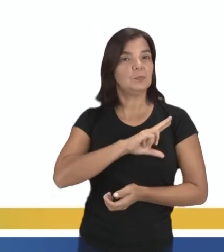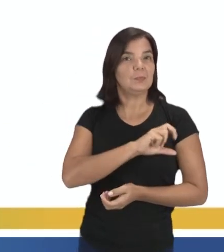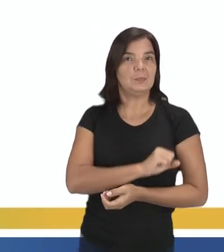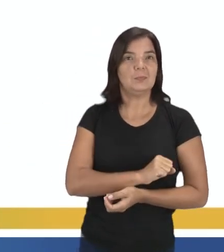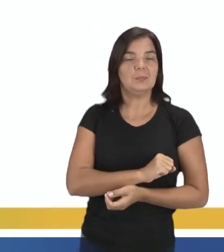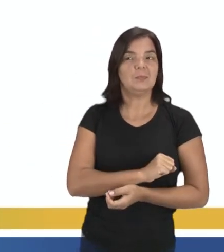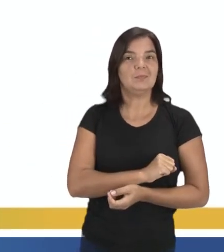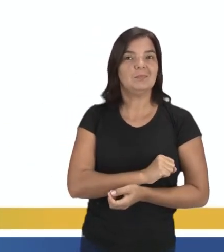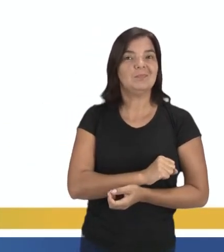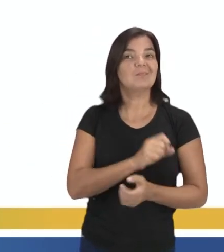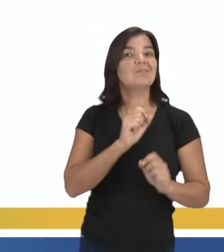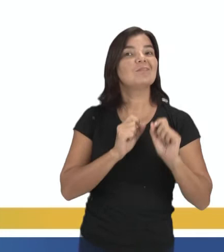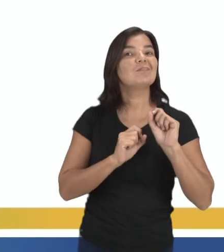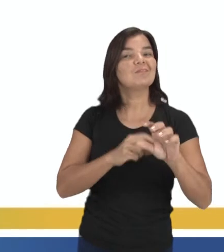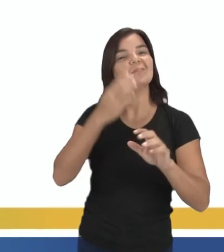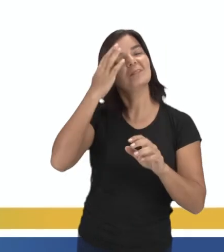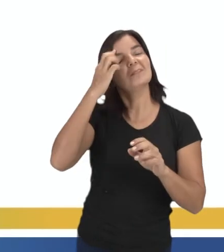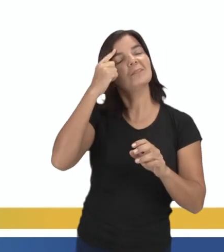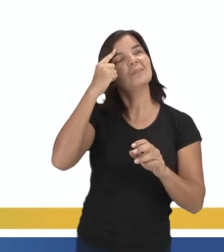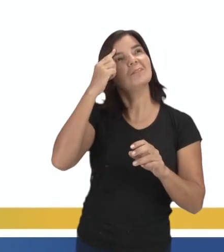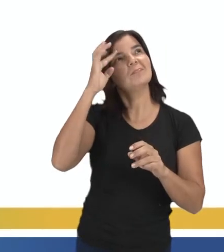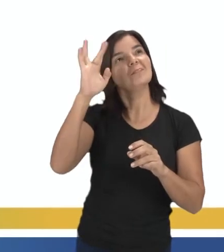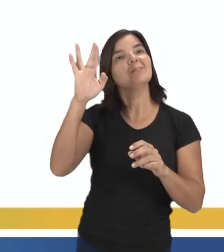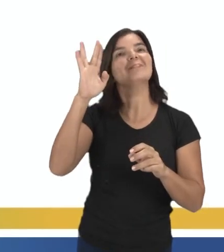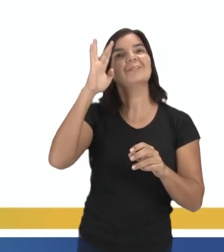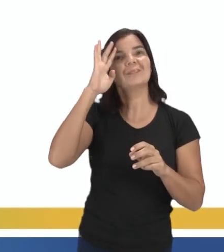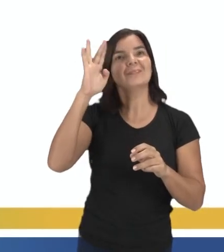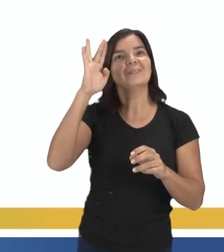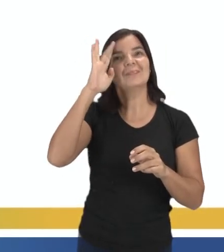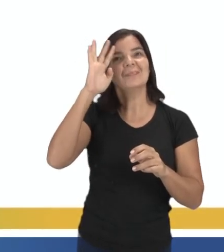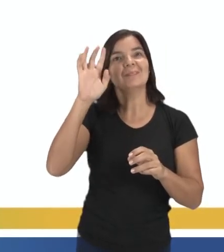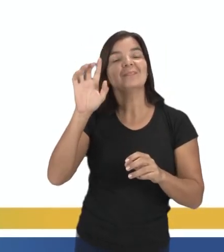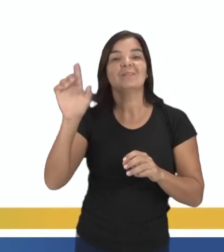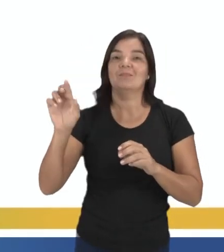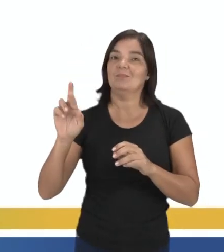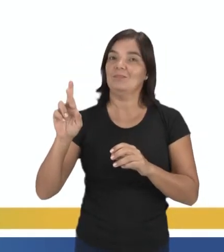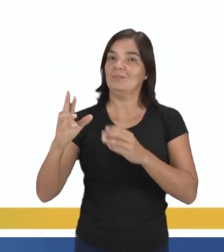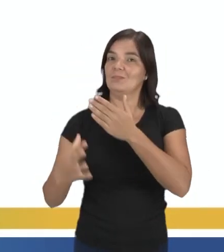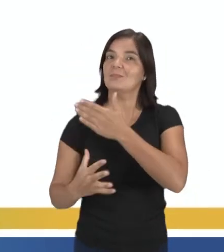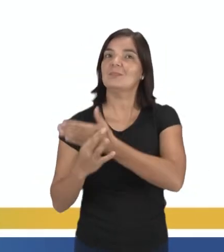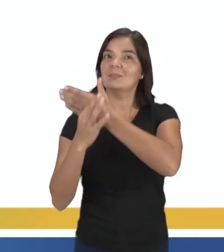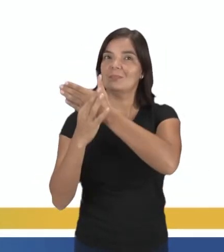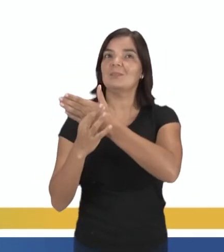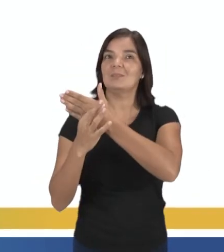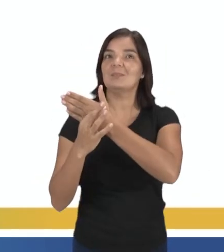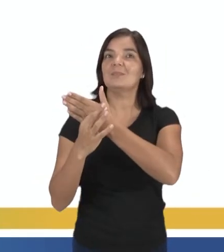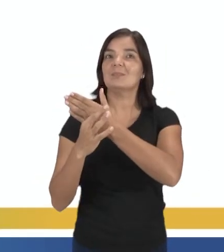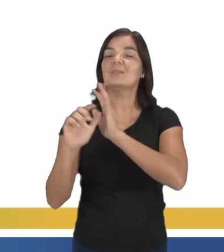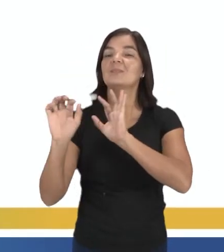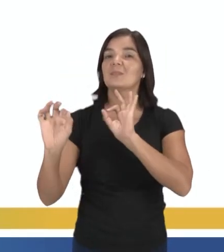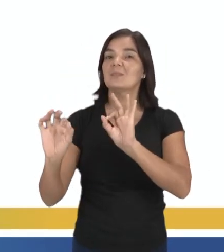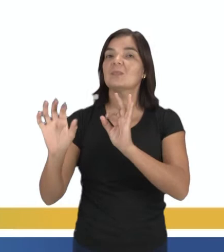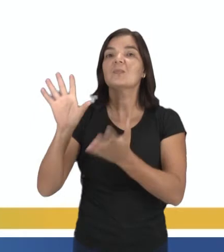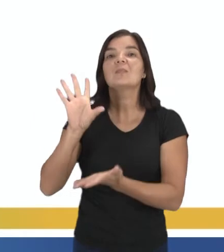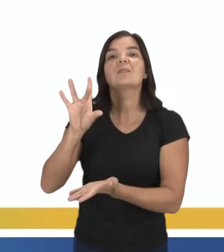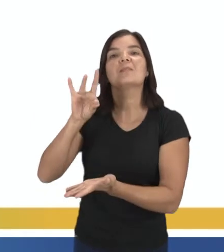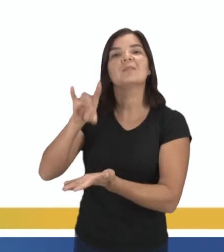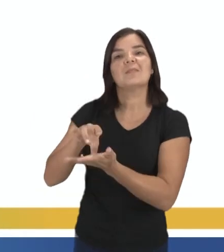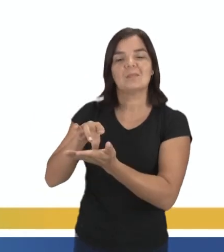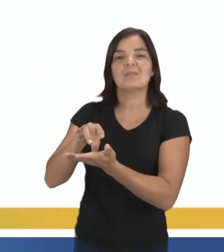O romantismo, ele trabalha a imaginação, enquanto que o realismo trabalha